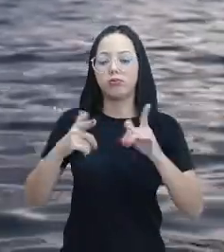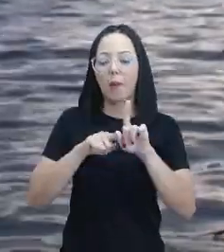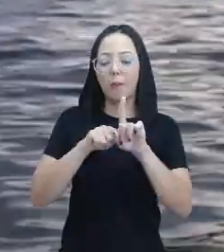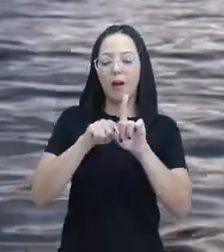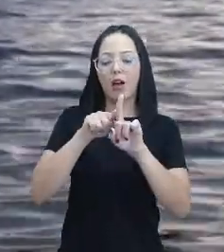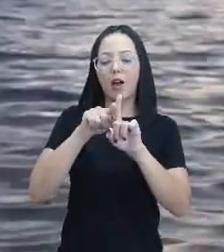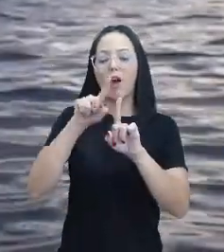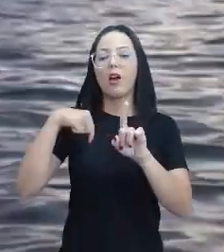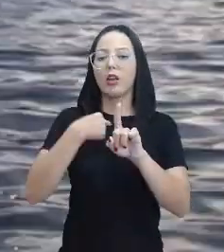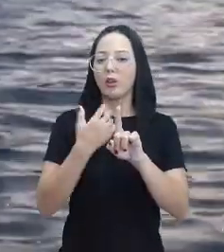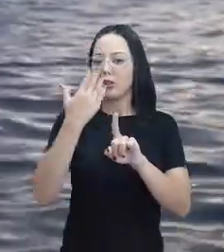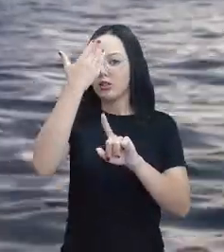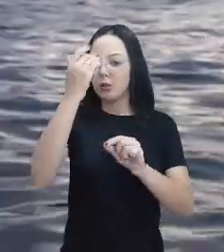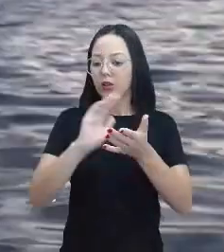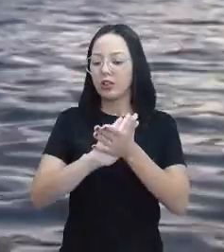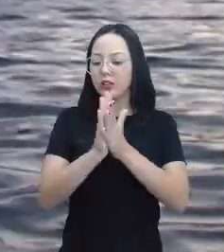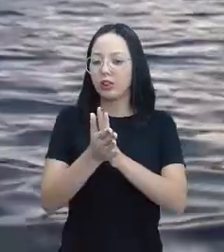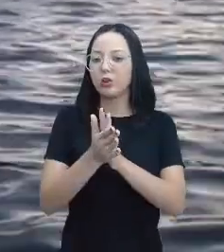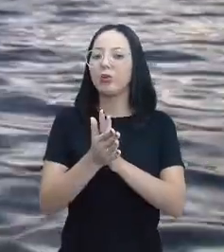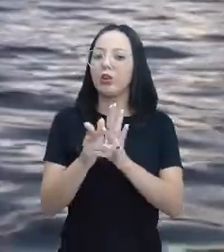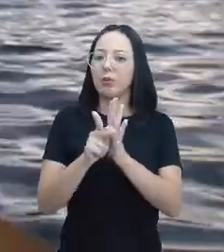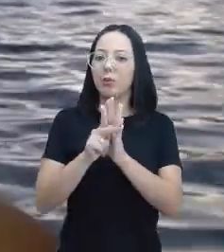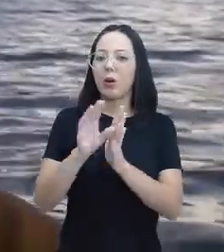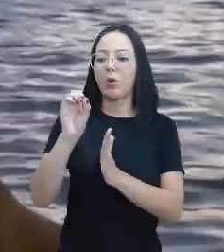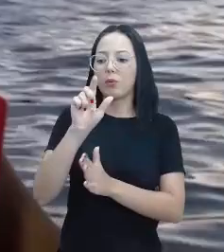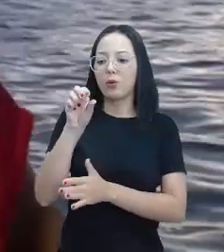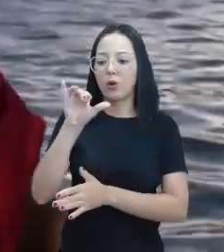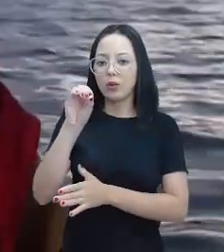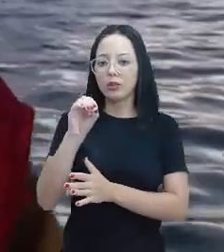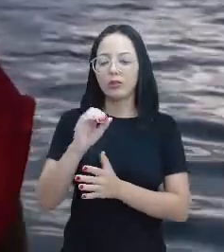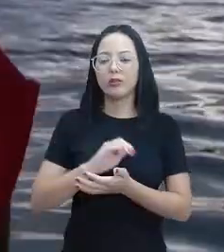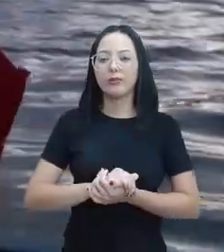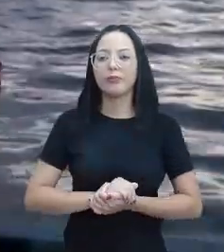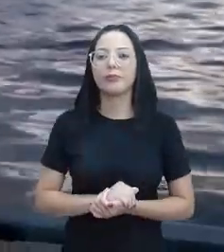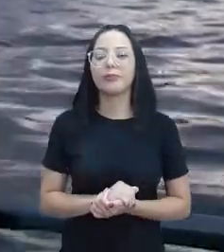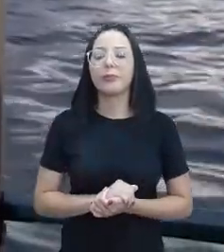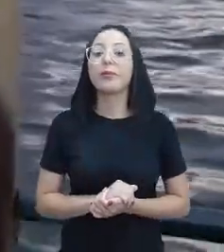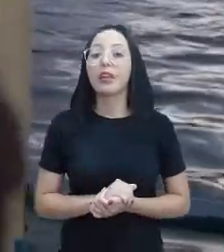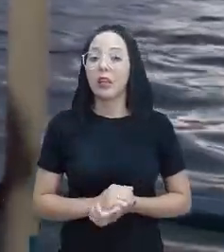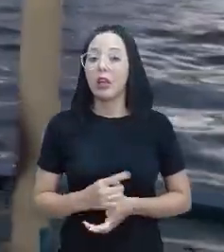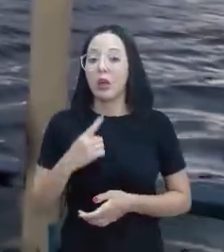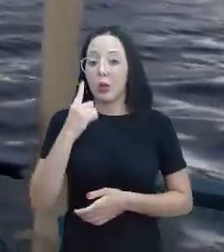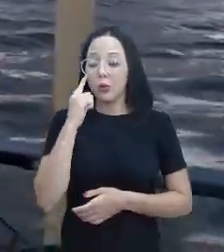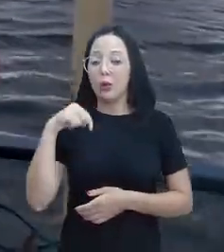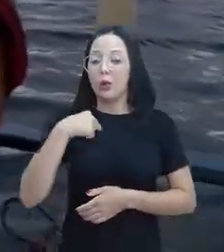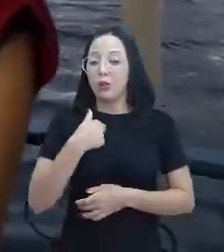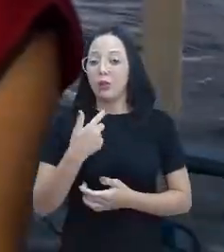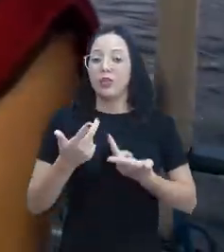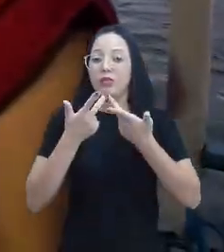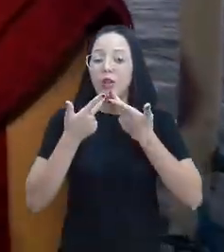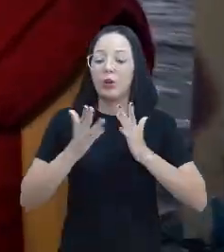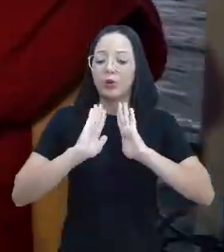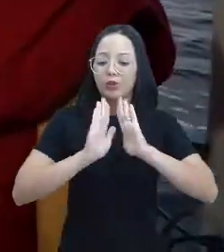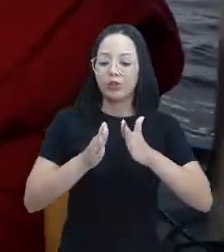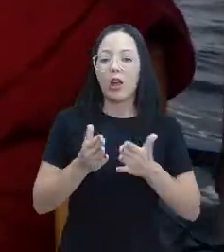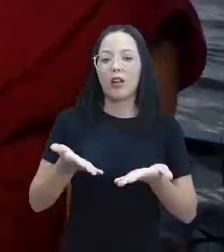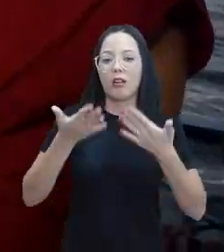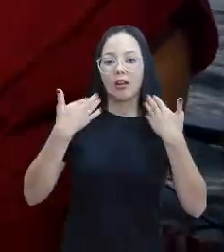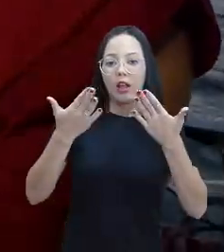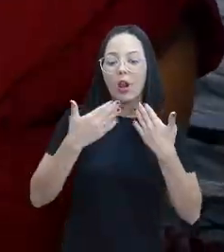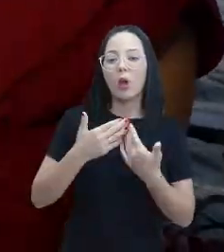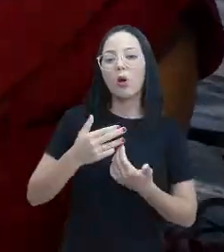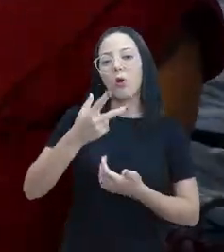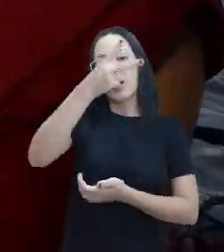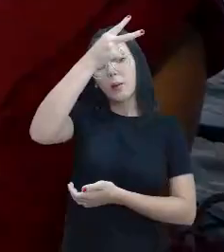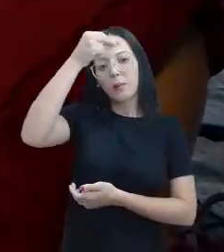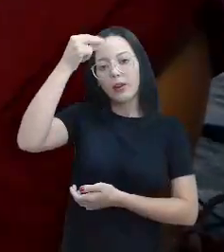gente sabe que vai destruindo a nossa camada de ozônio. Gente, vejam só, a gente falou aqui de ilha de calor, a vice-prefeita traz aqui